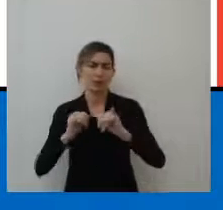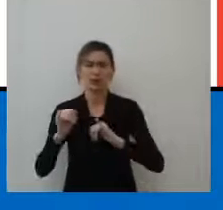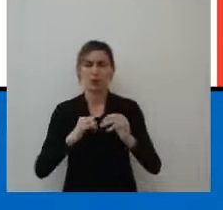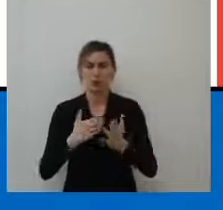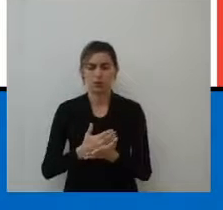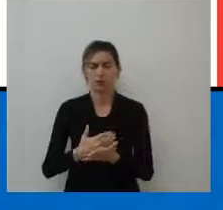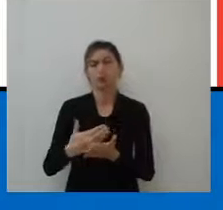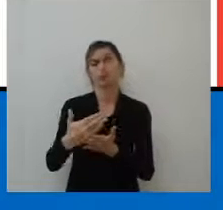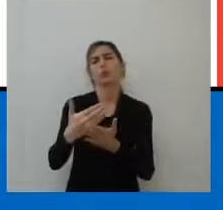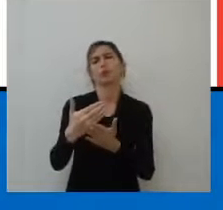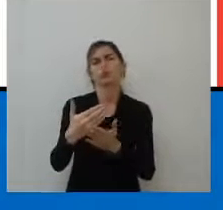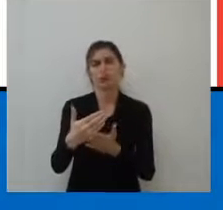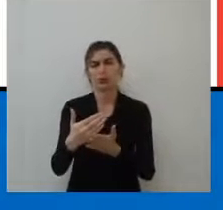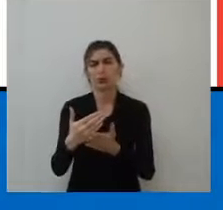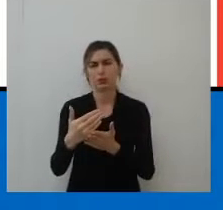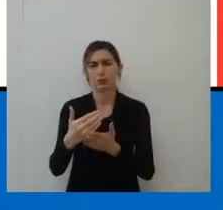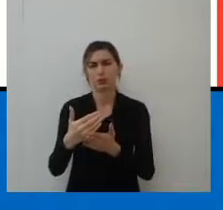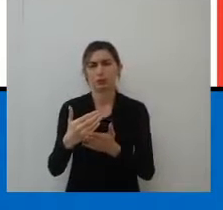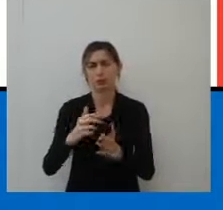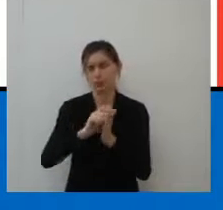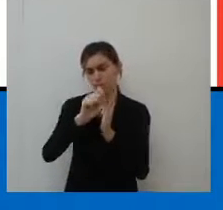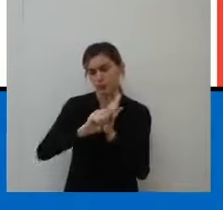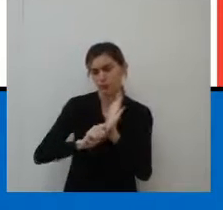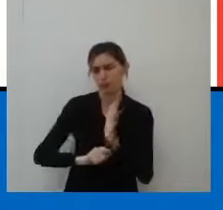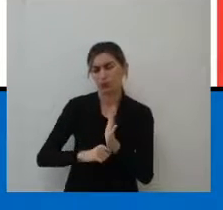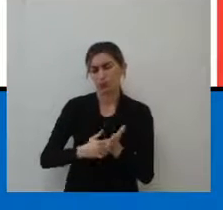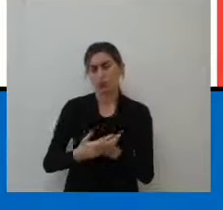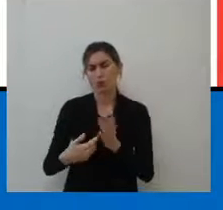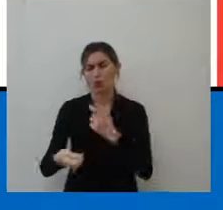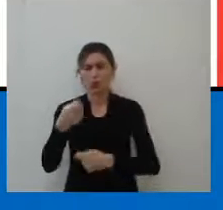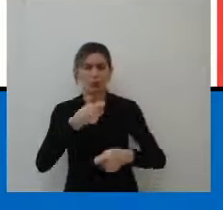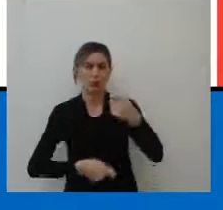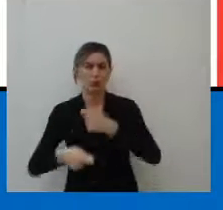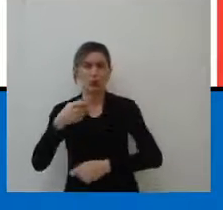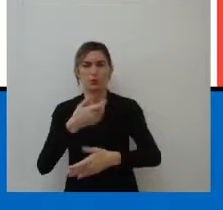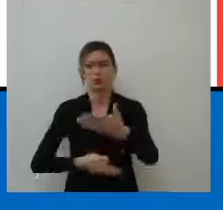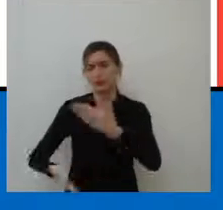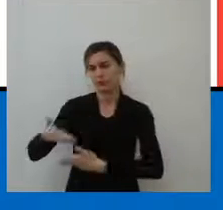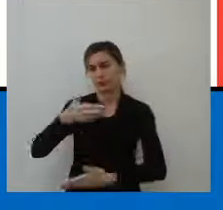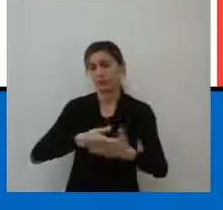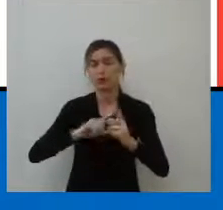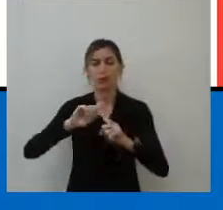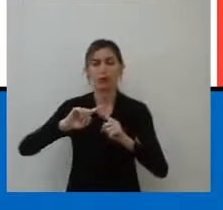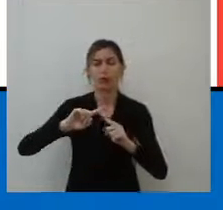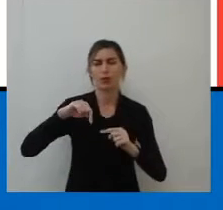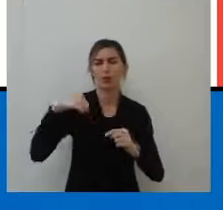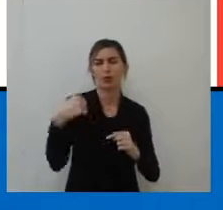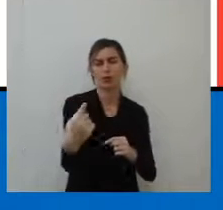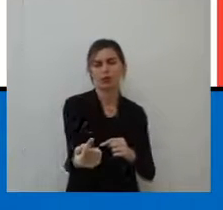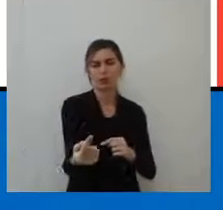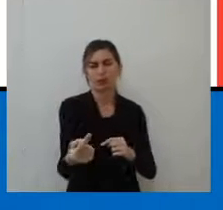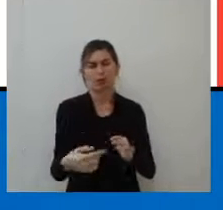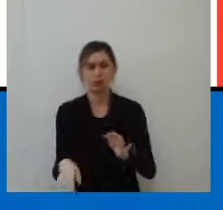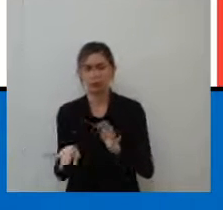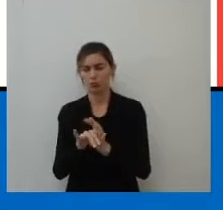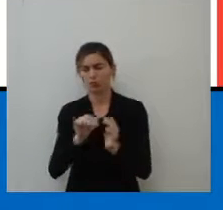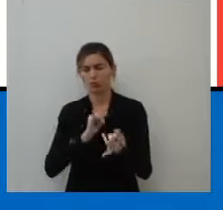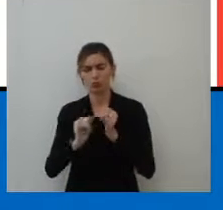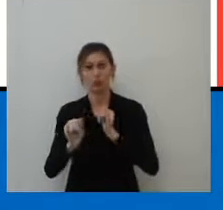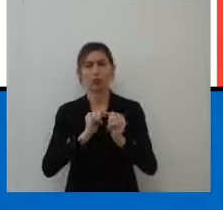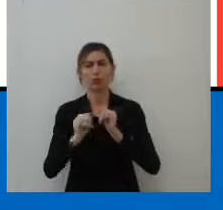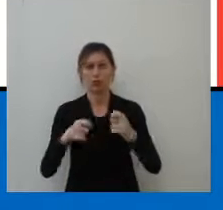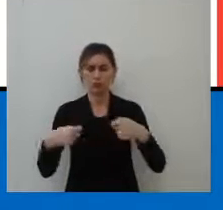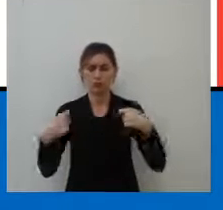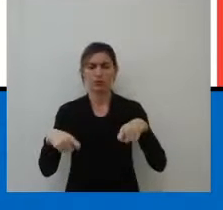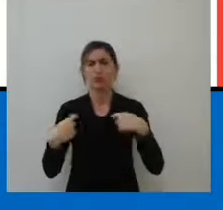começar lá a questão manuscrita, né? Do comércio, as trocas. e depois, tá, com a chegada da internet, a gente não vai